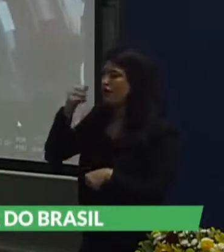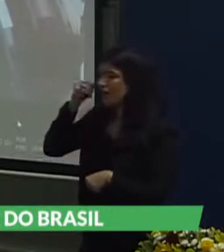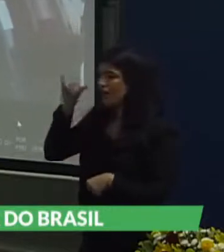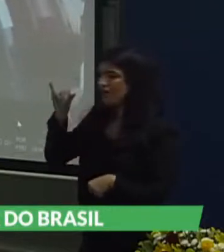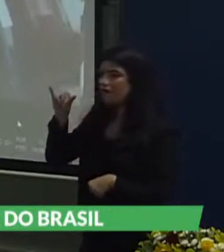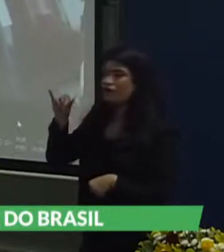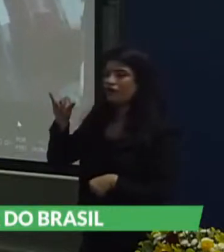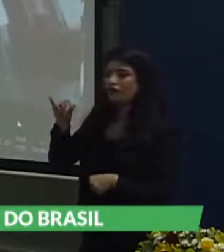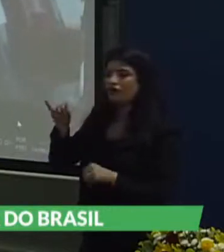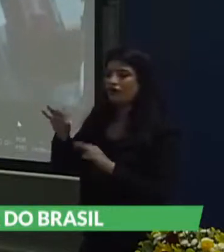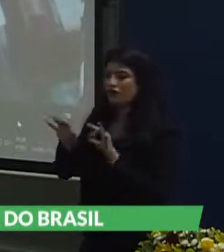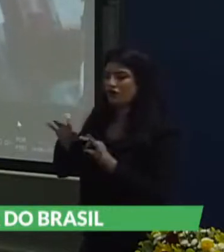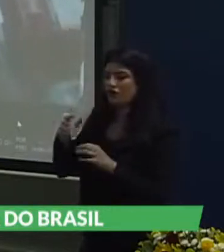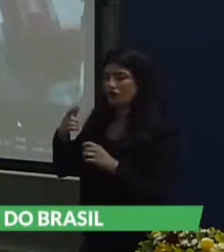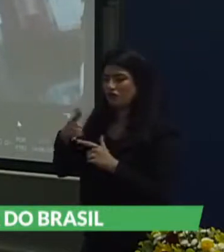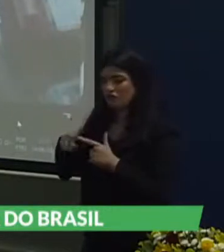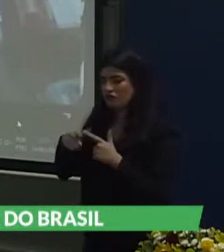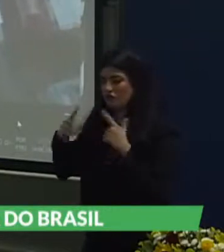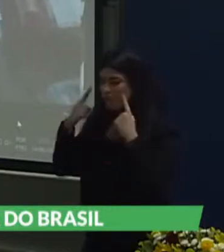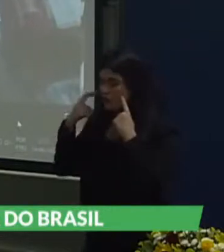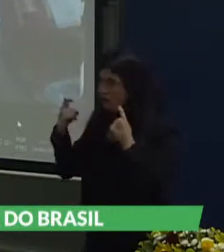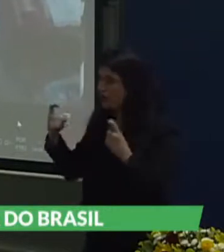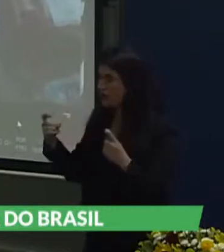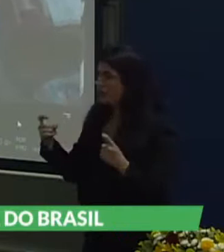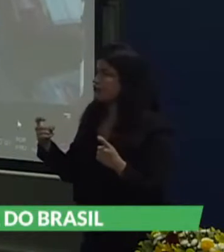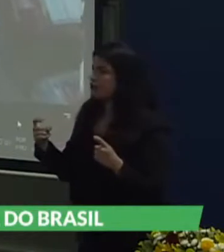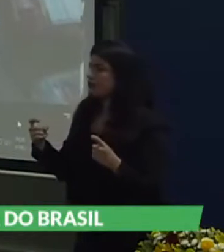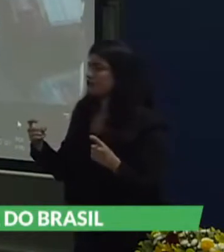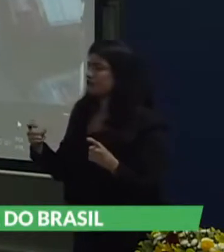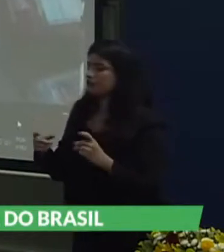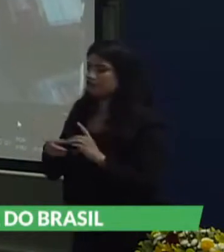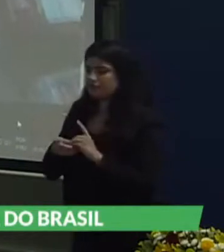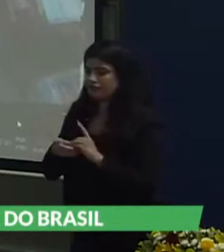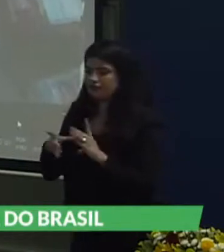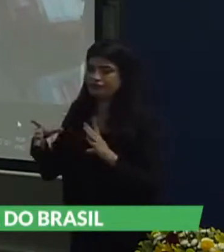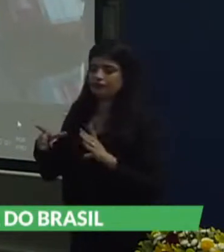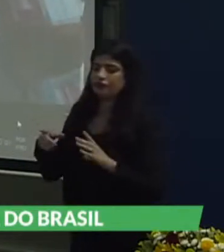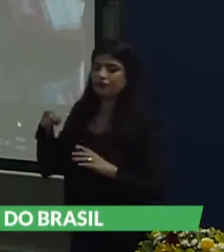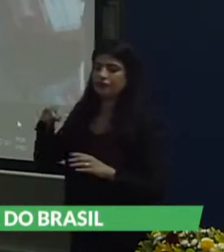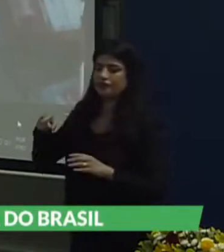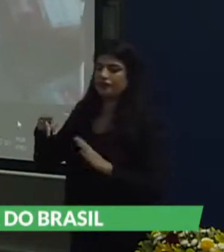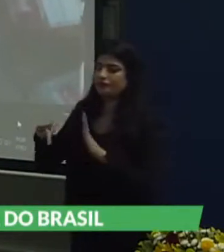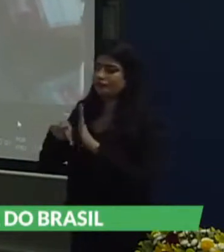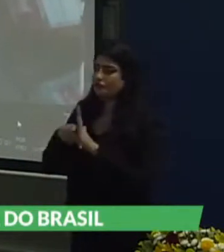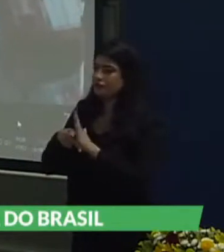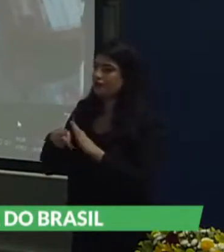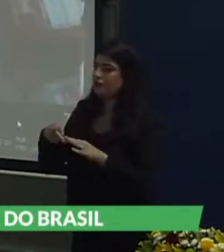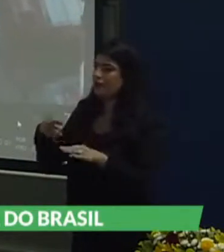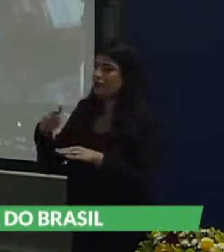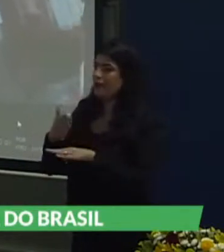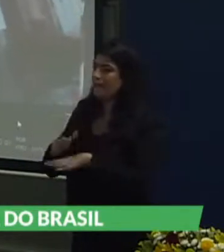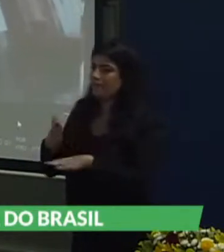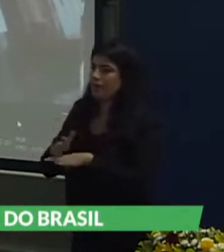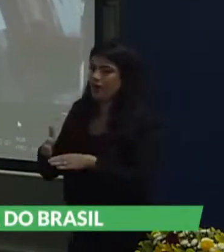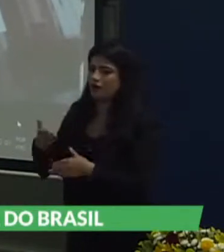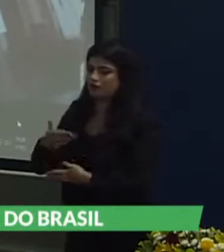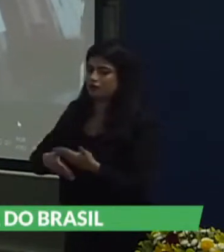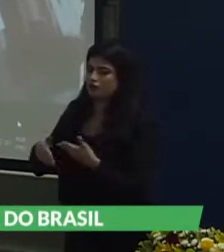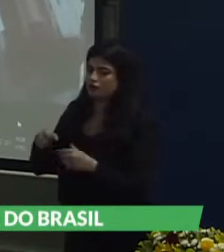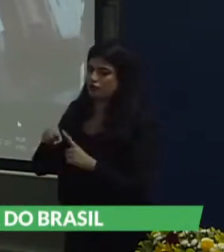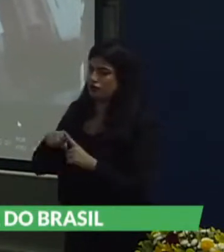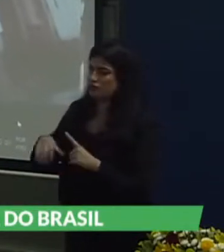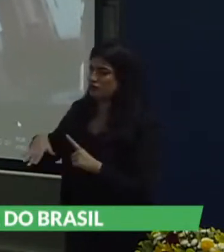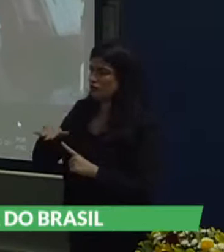violência, todos os tipos de violência que fazem parte de uma prática destruidora das relações